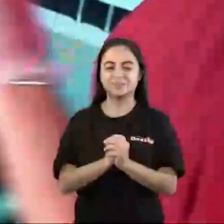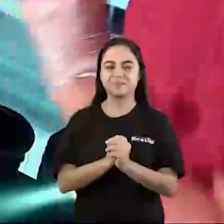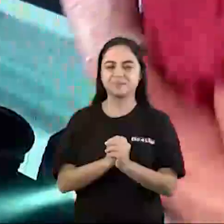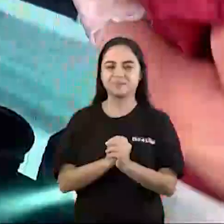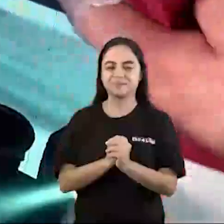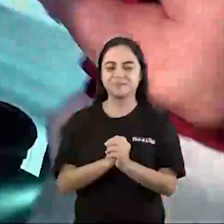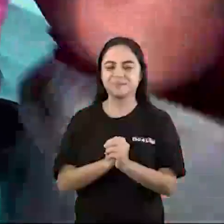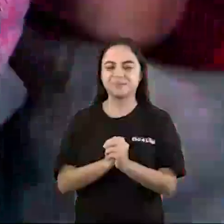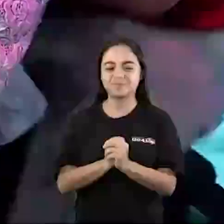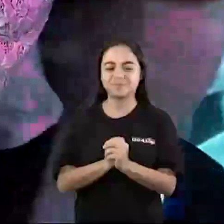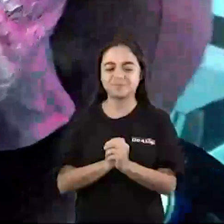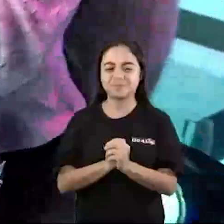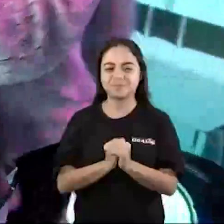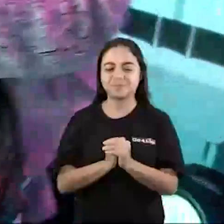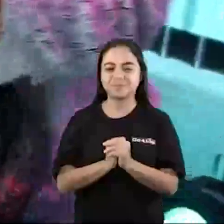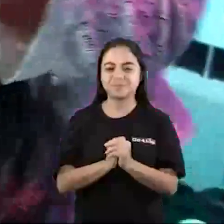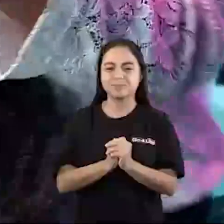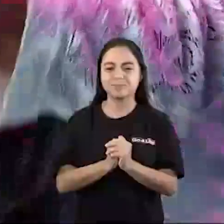Olha.